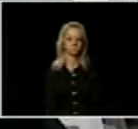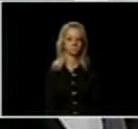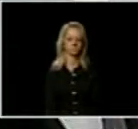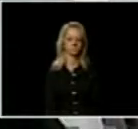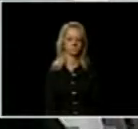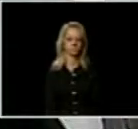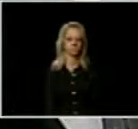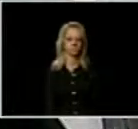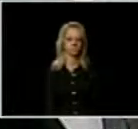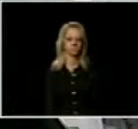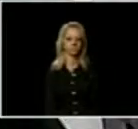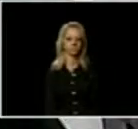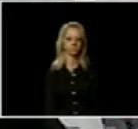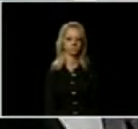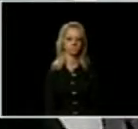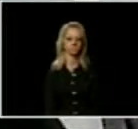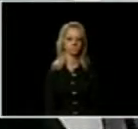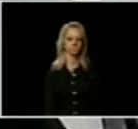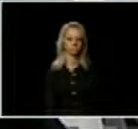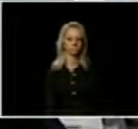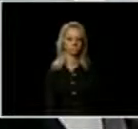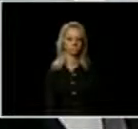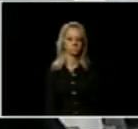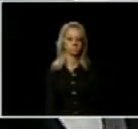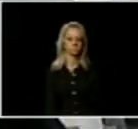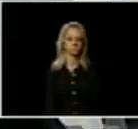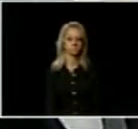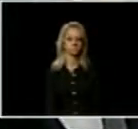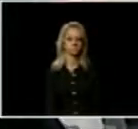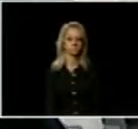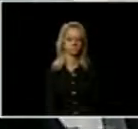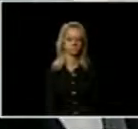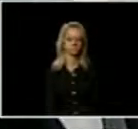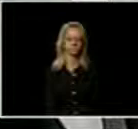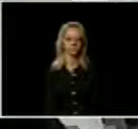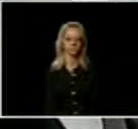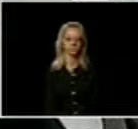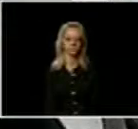vereador Jofre Neto, que a cidade de Taubaté, as secretarias,